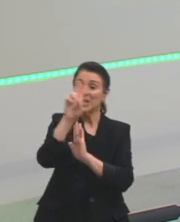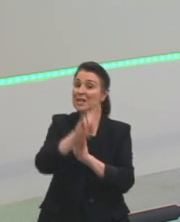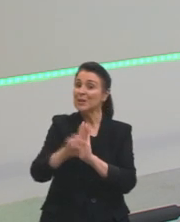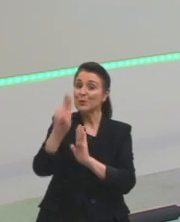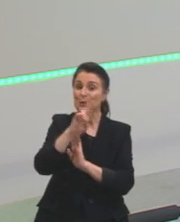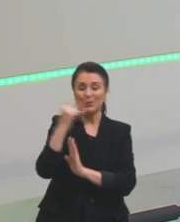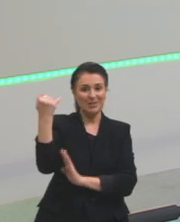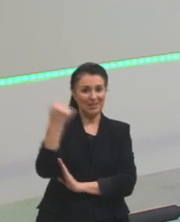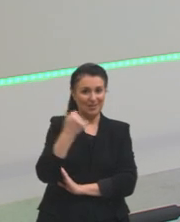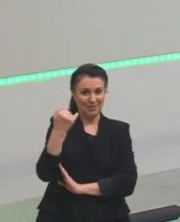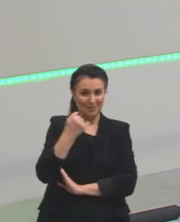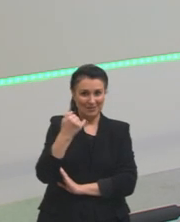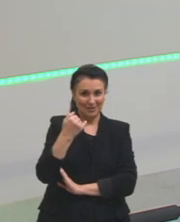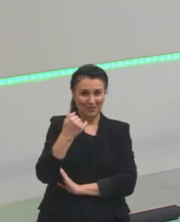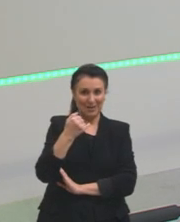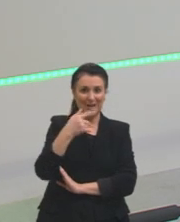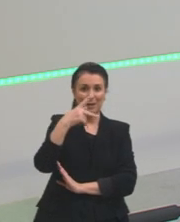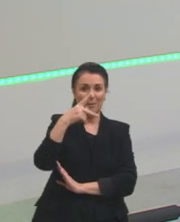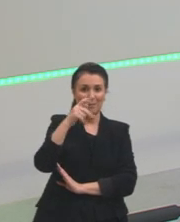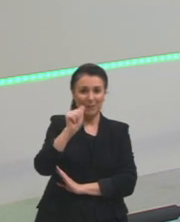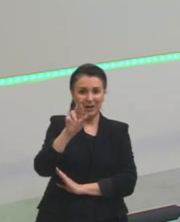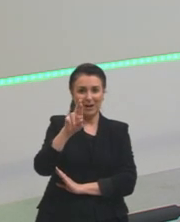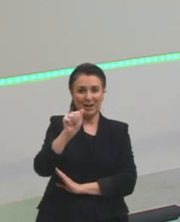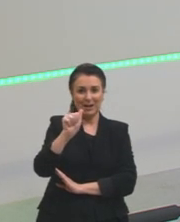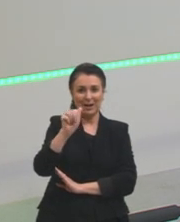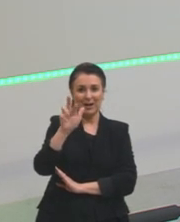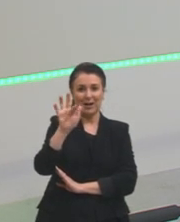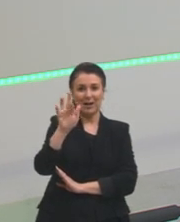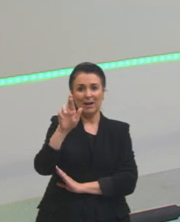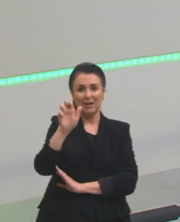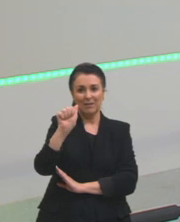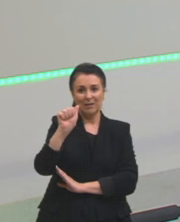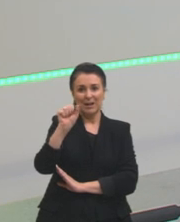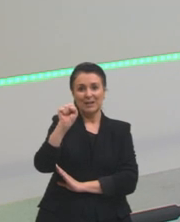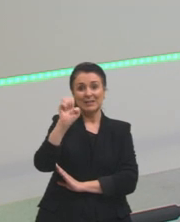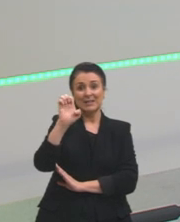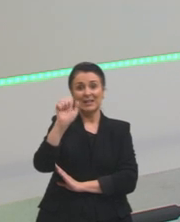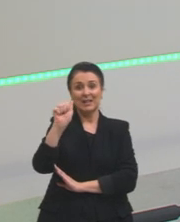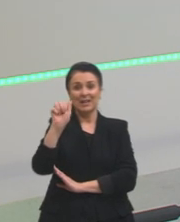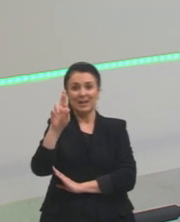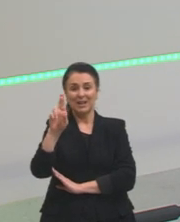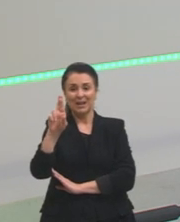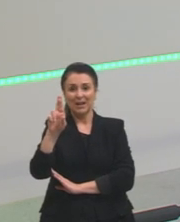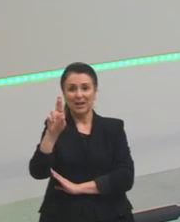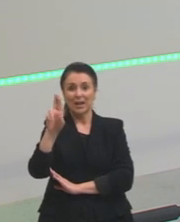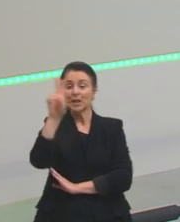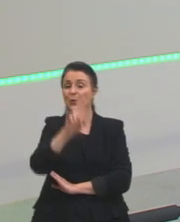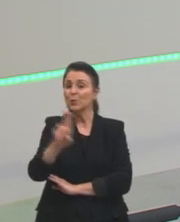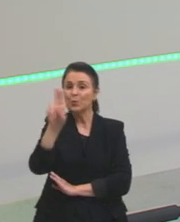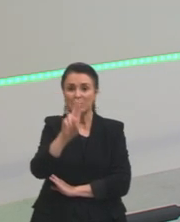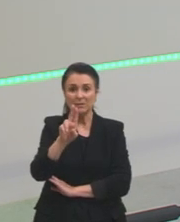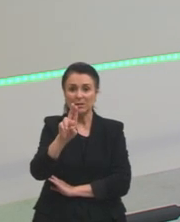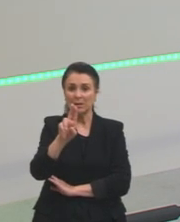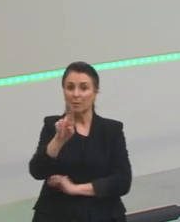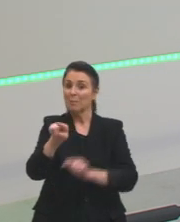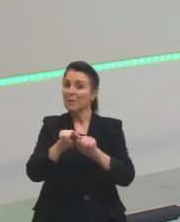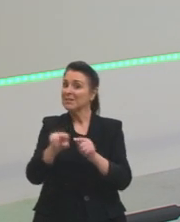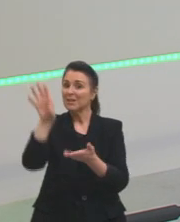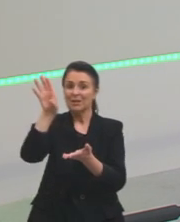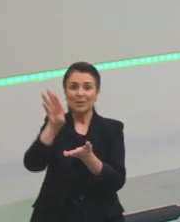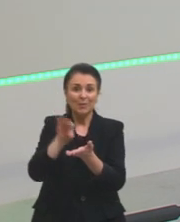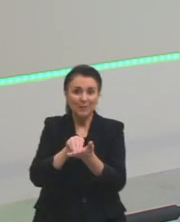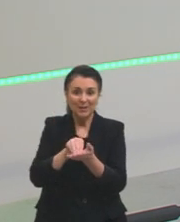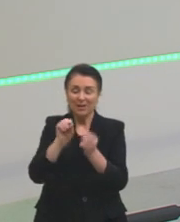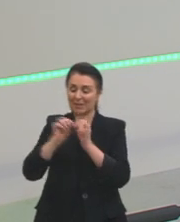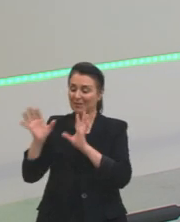ele vai parafrasear e ele vai usar essa argumentação em favor do seu próprio texto de uma maneira muito interligada